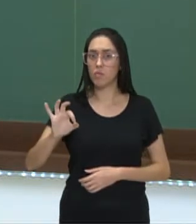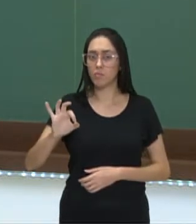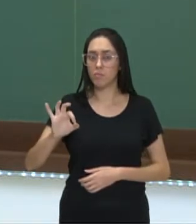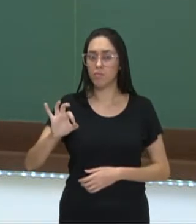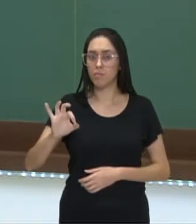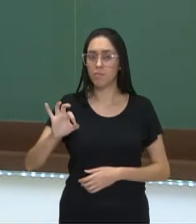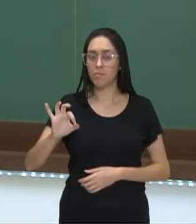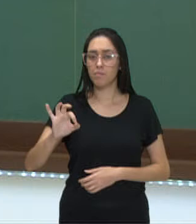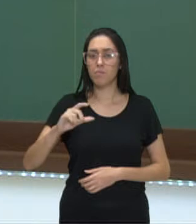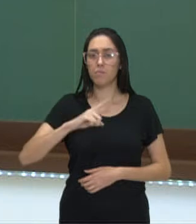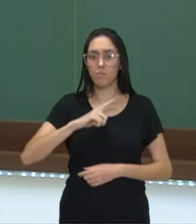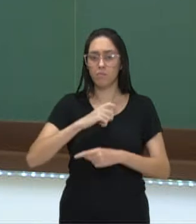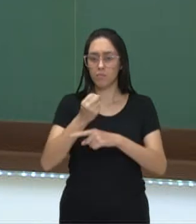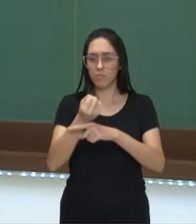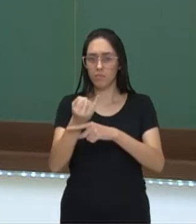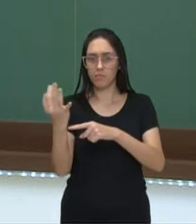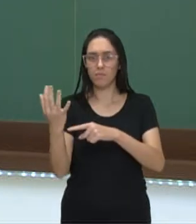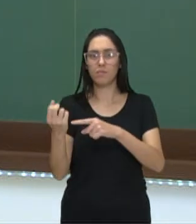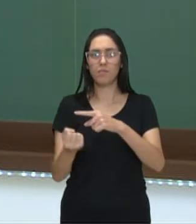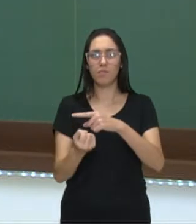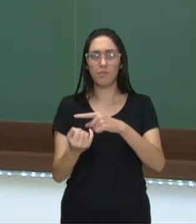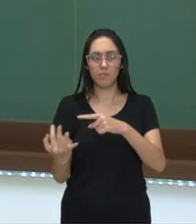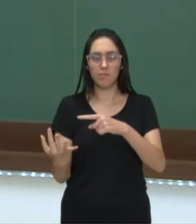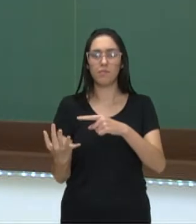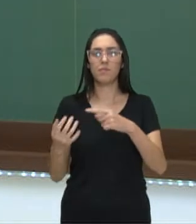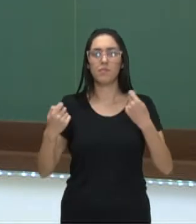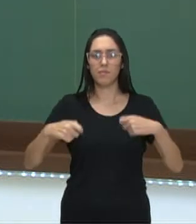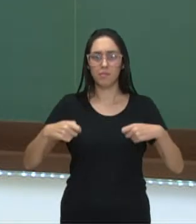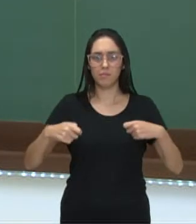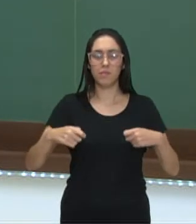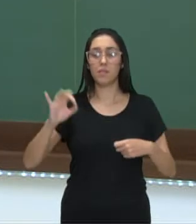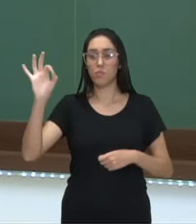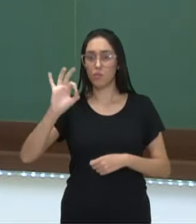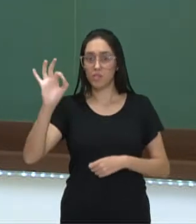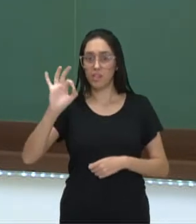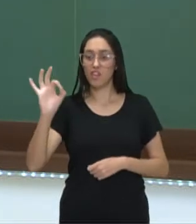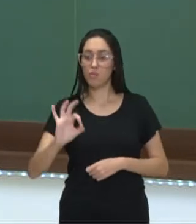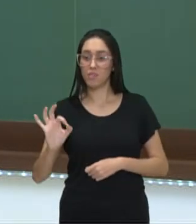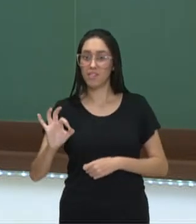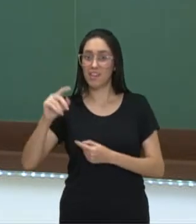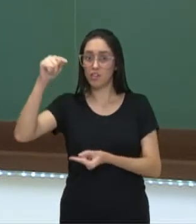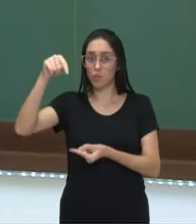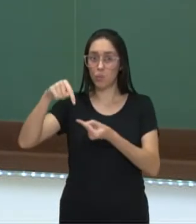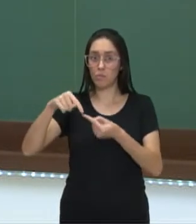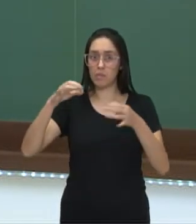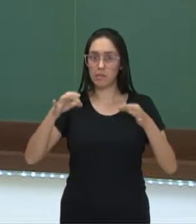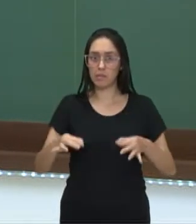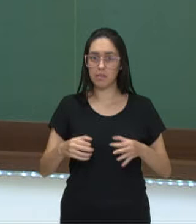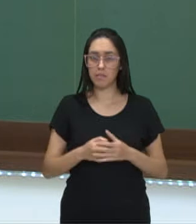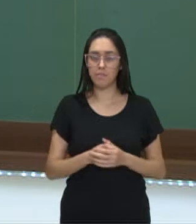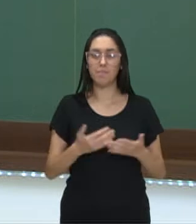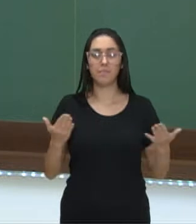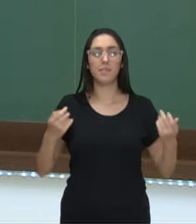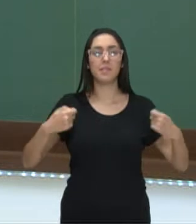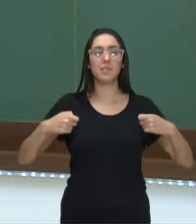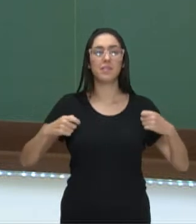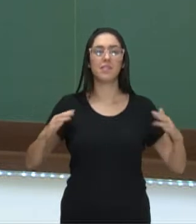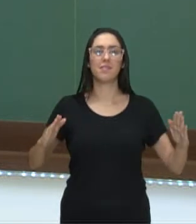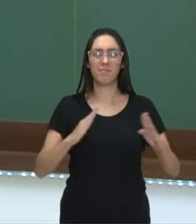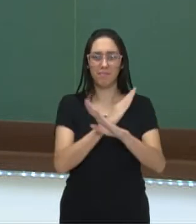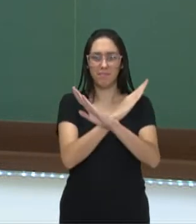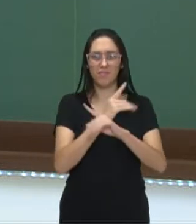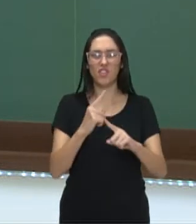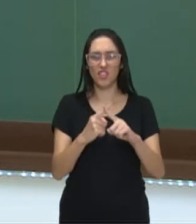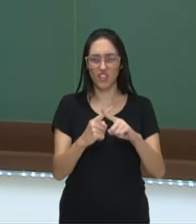embaixo do número de pessoas, número de porcentagem embaixo de porcentagem. E na hora de resolver, a gente multiplica em x,